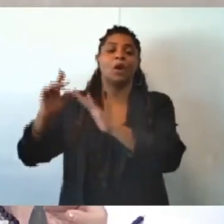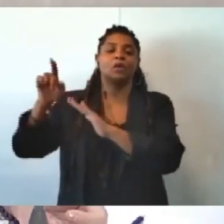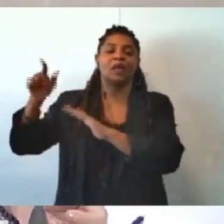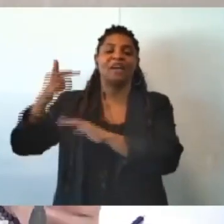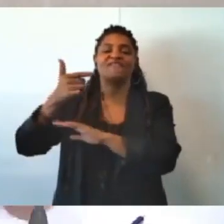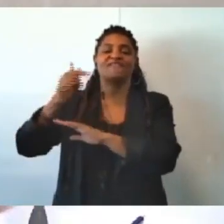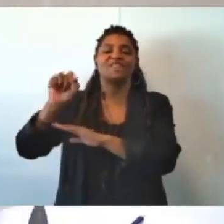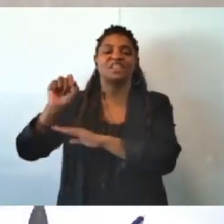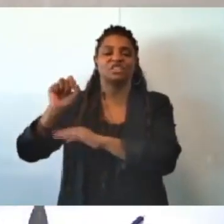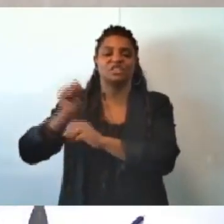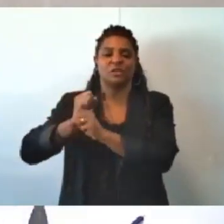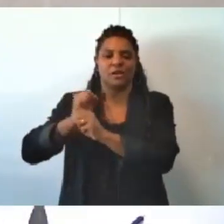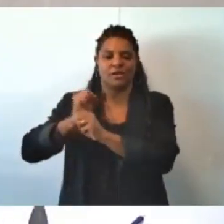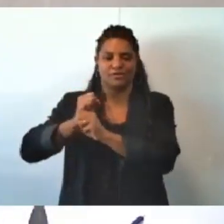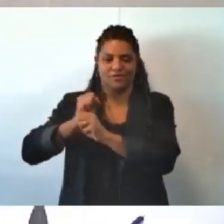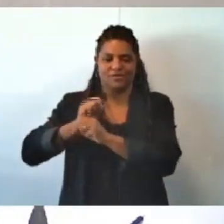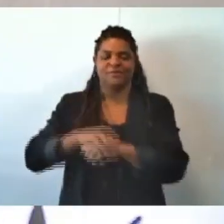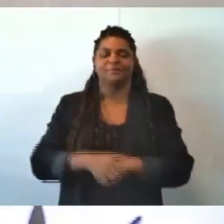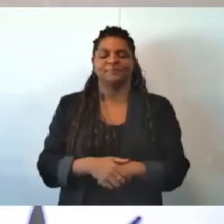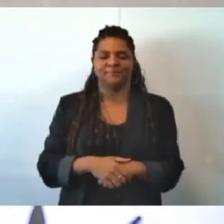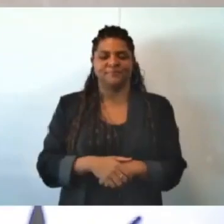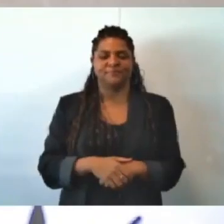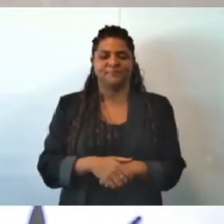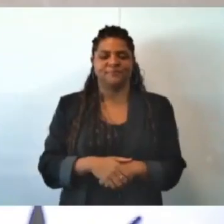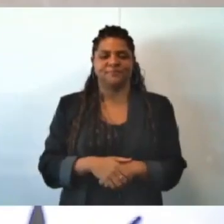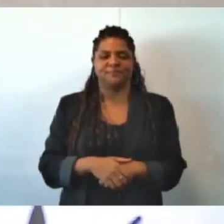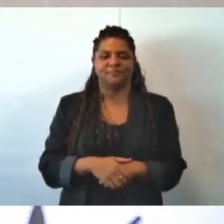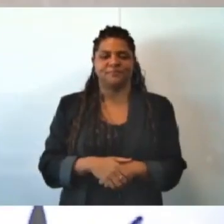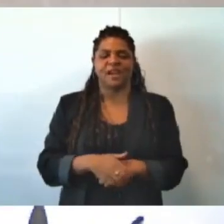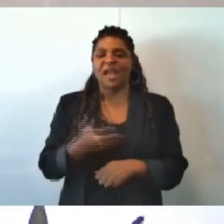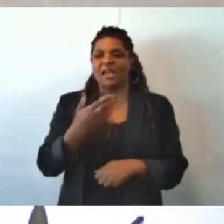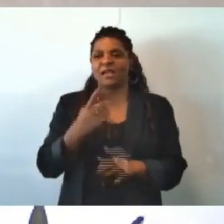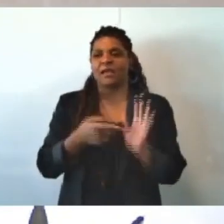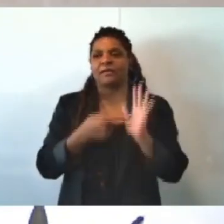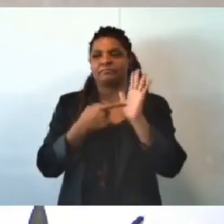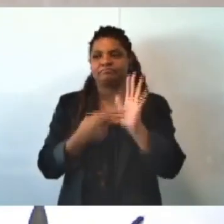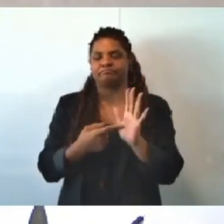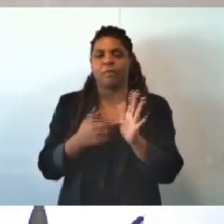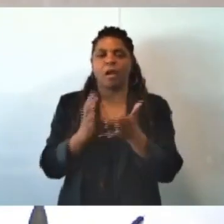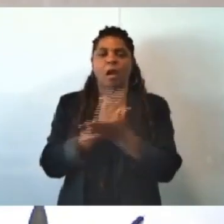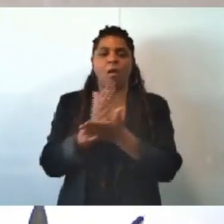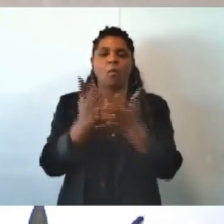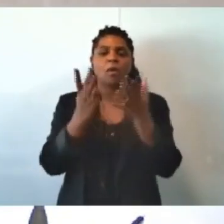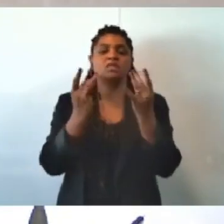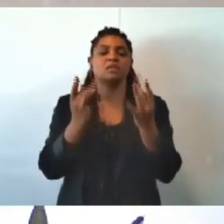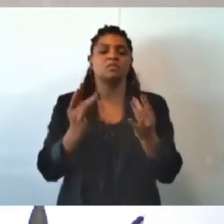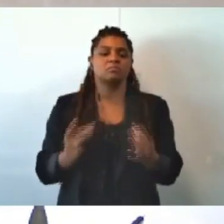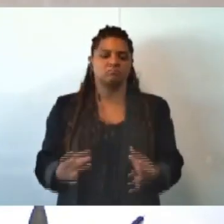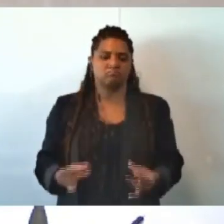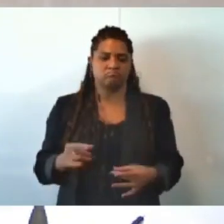Então, assim, eu quero colocar alguns dados para todos. Tá?